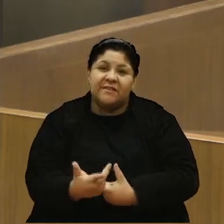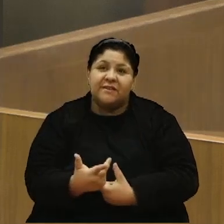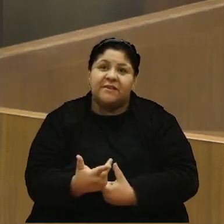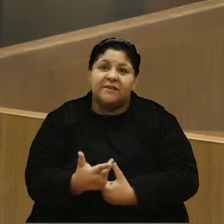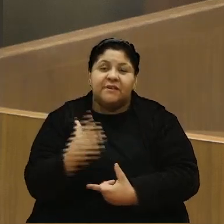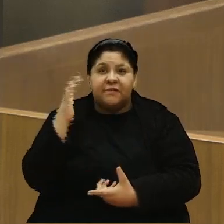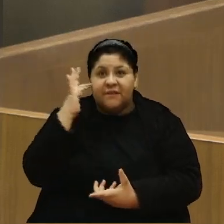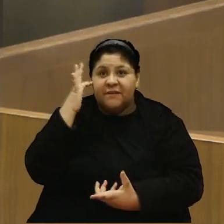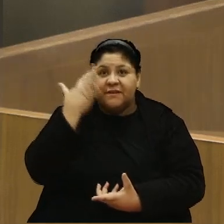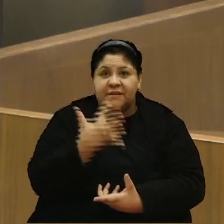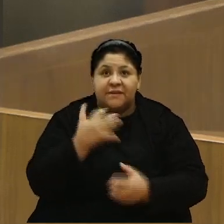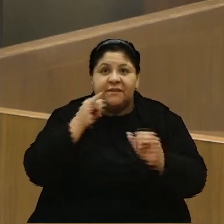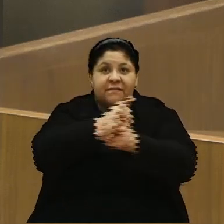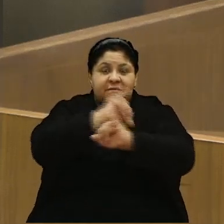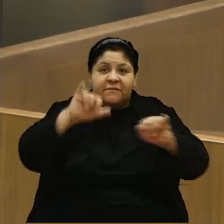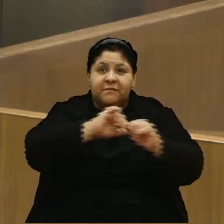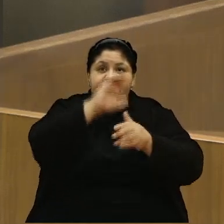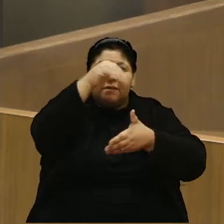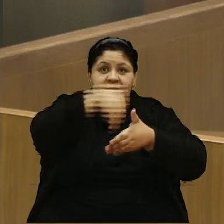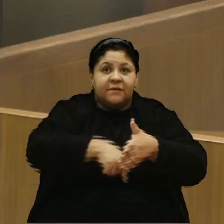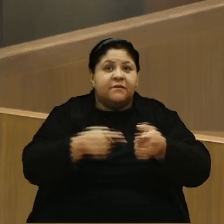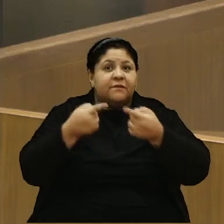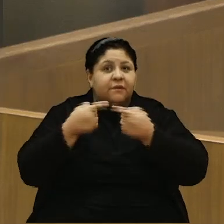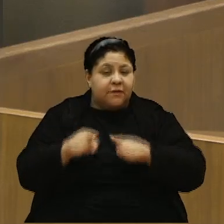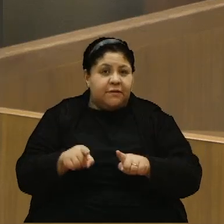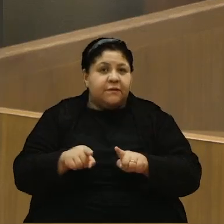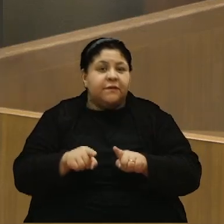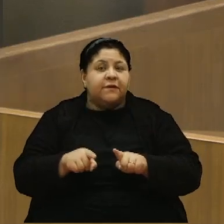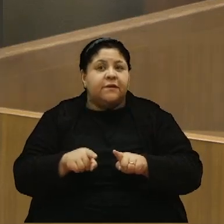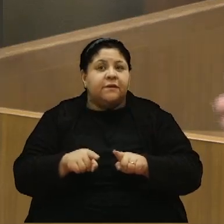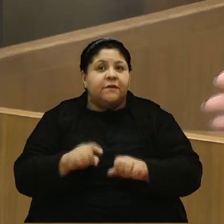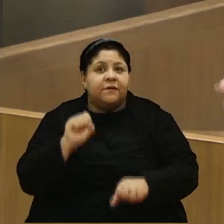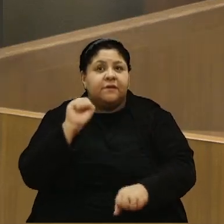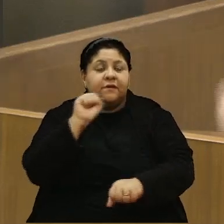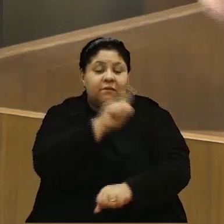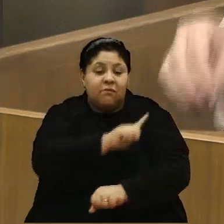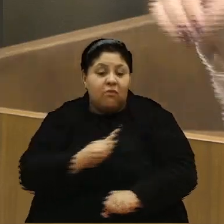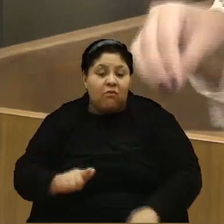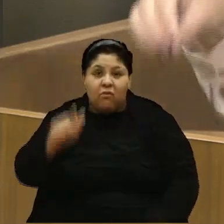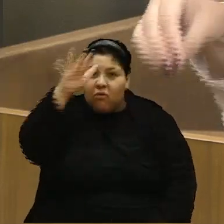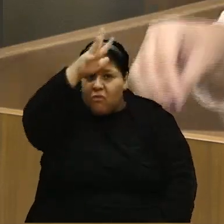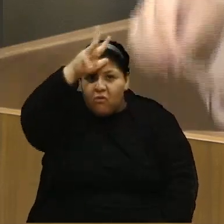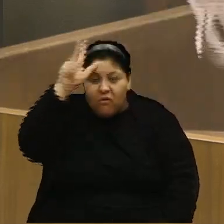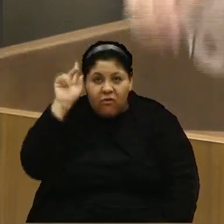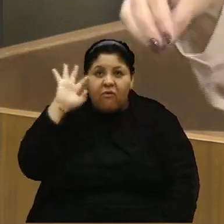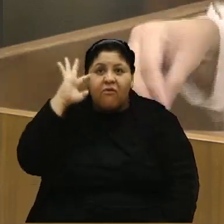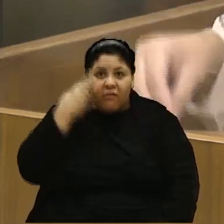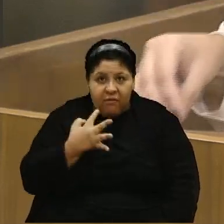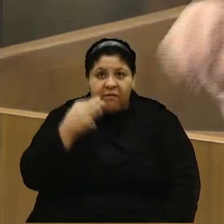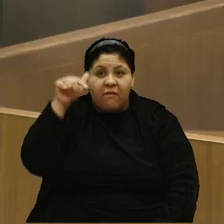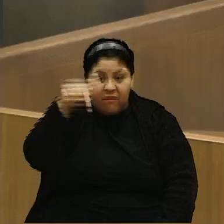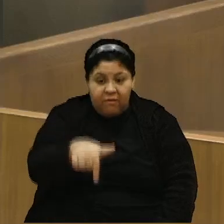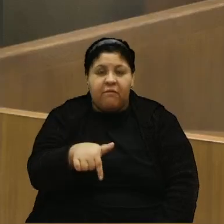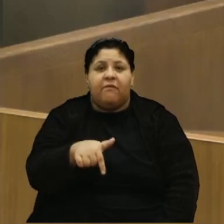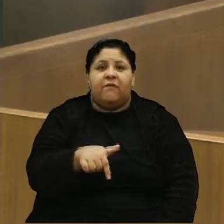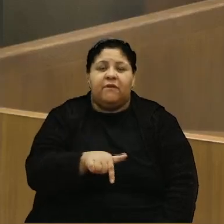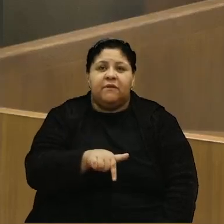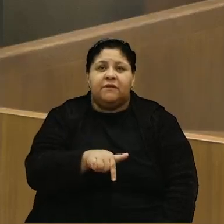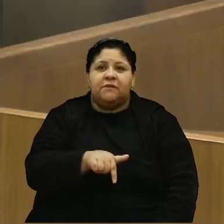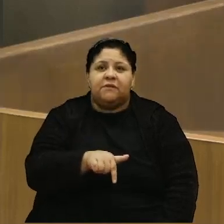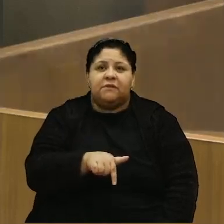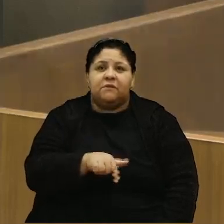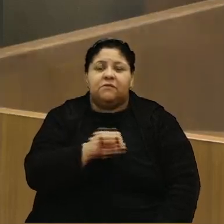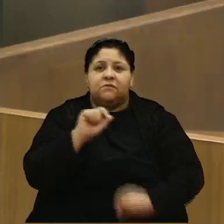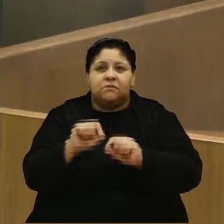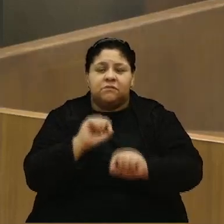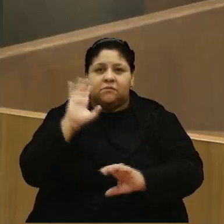que aconteceram na campanha eleitoral, mas que para o governo municipal estava acontecendo em si a